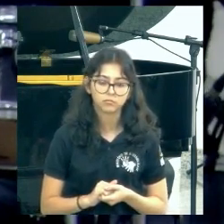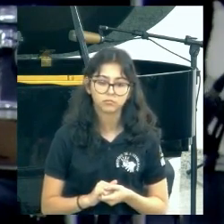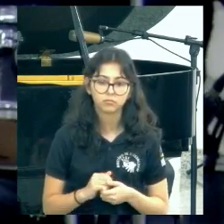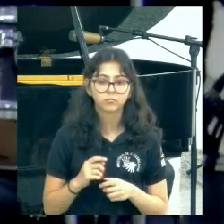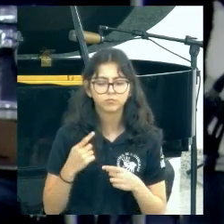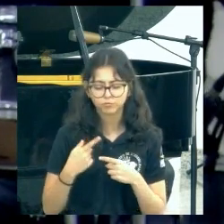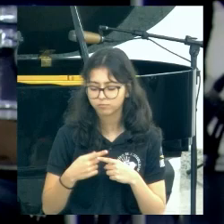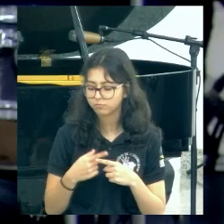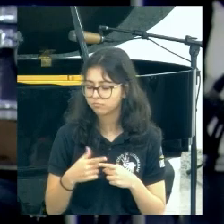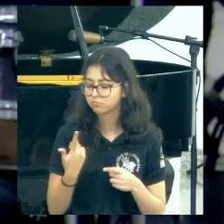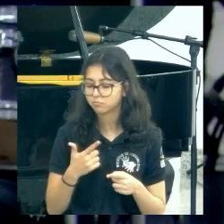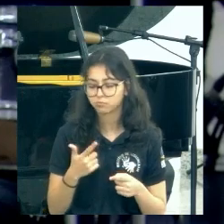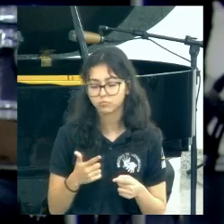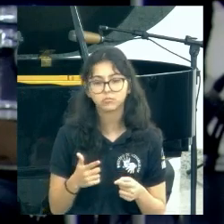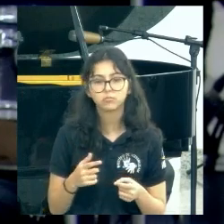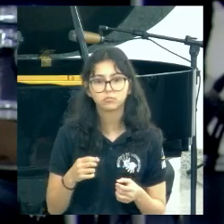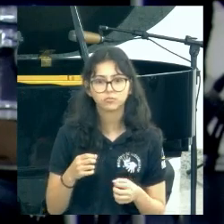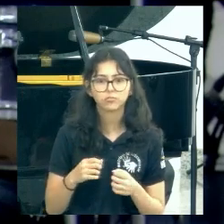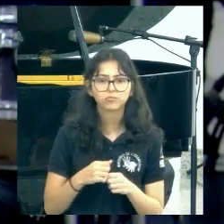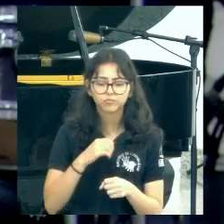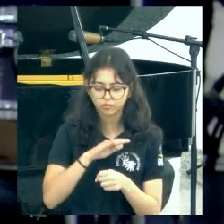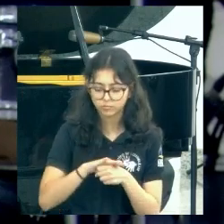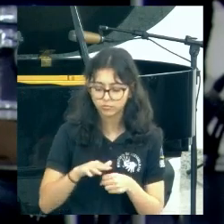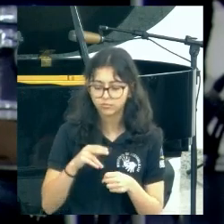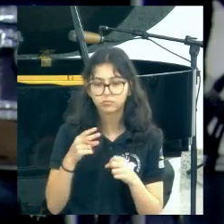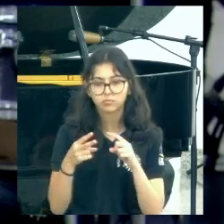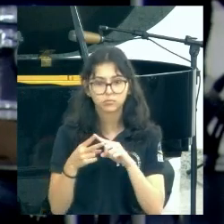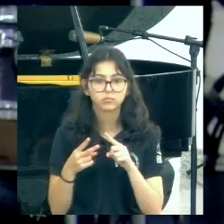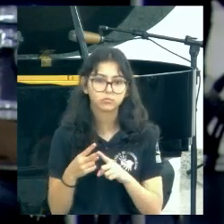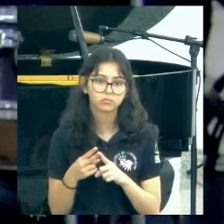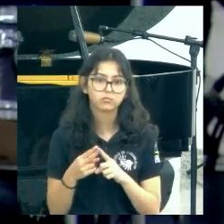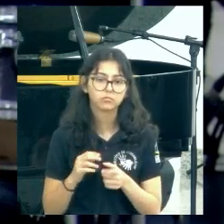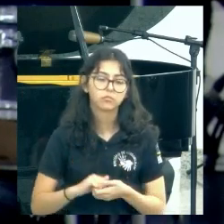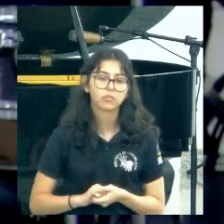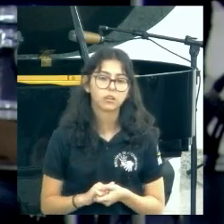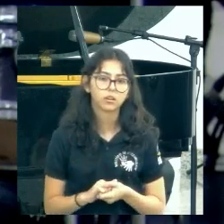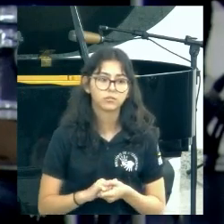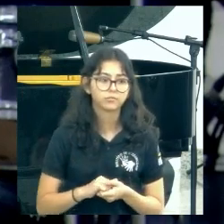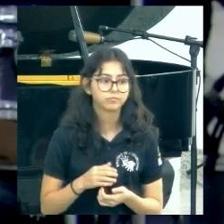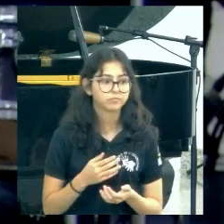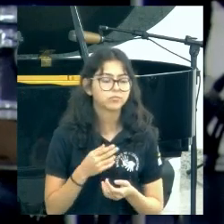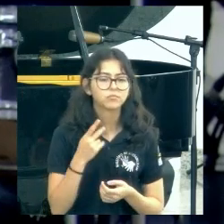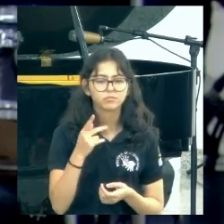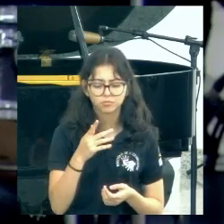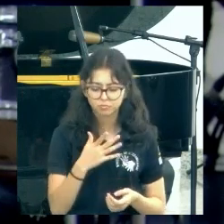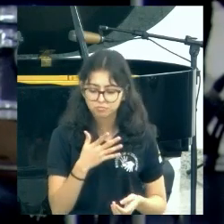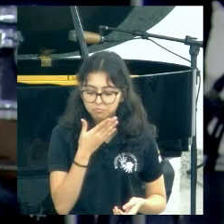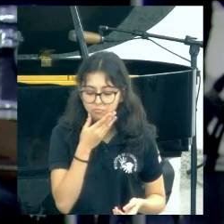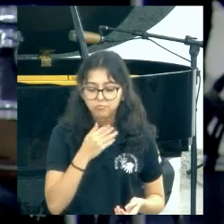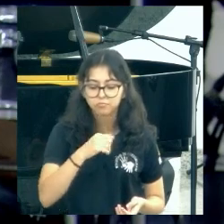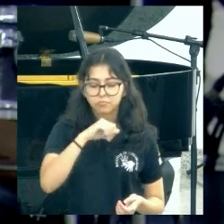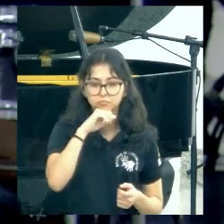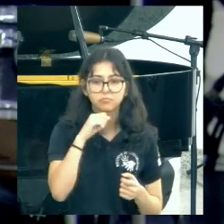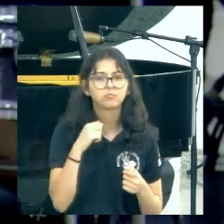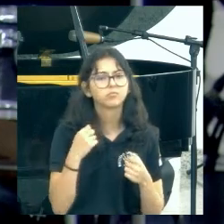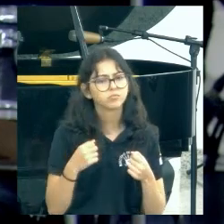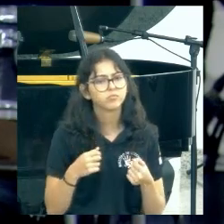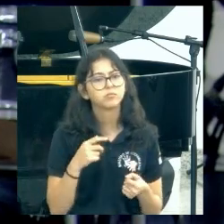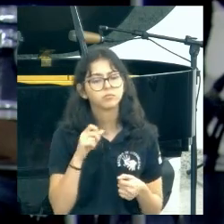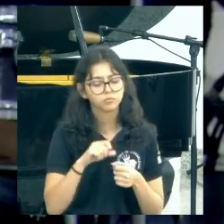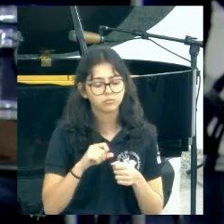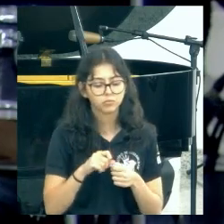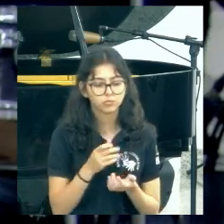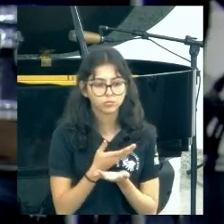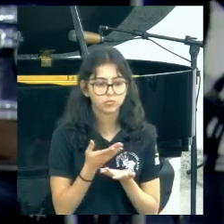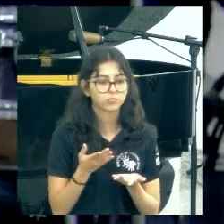para os dois. Seu pai deve ter feito isso muito por você, rapaz. Sabe, você que hoje está concursado, está vivendo a situação, olha